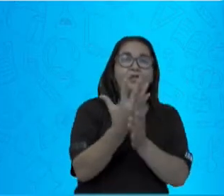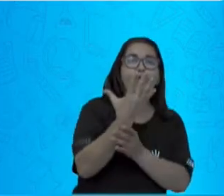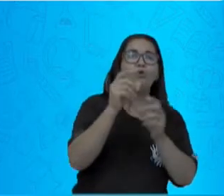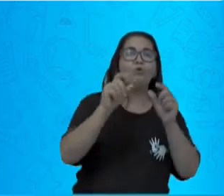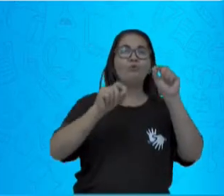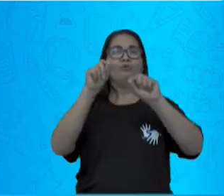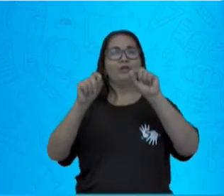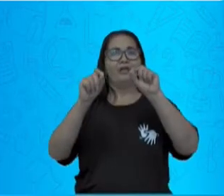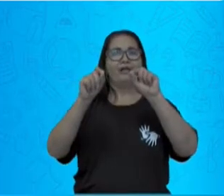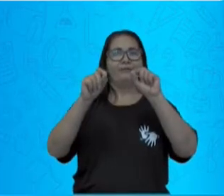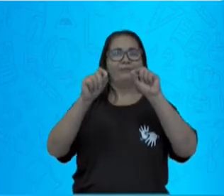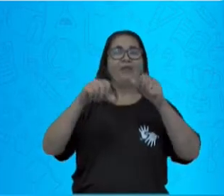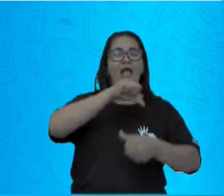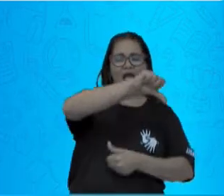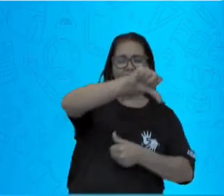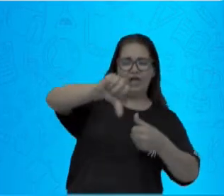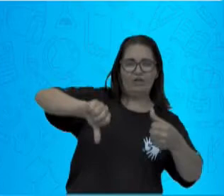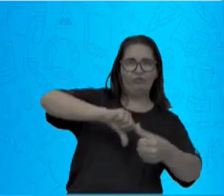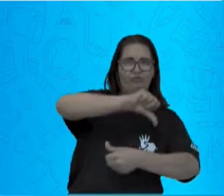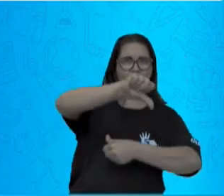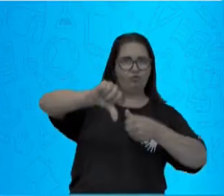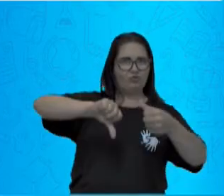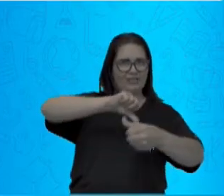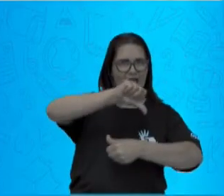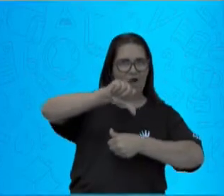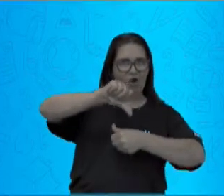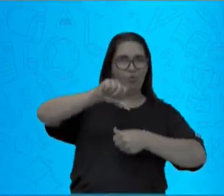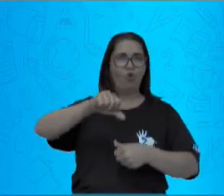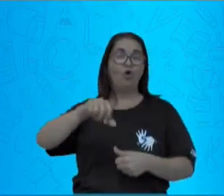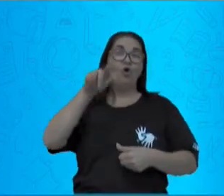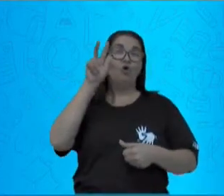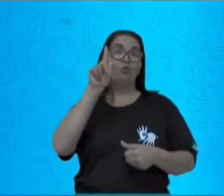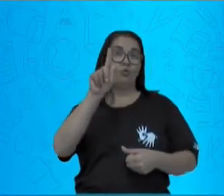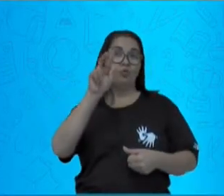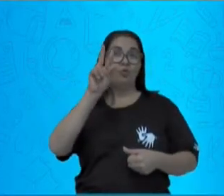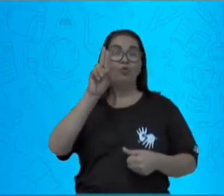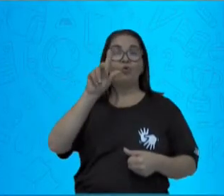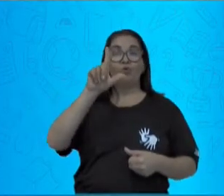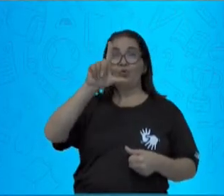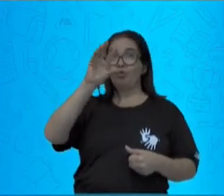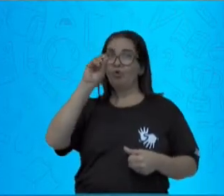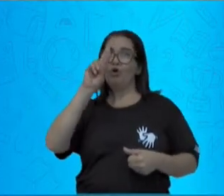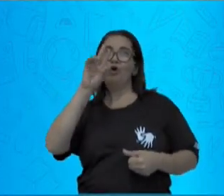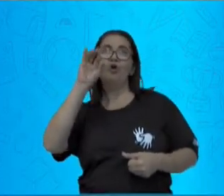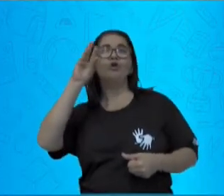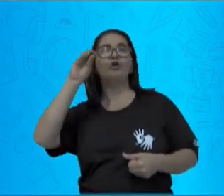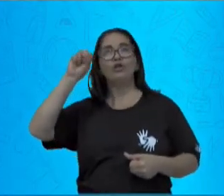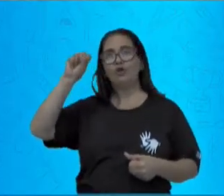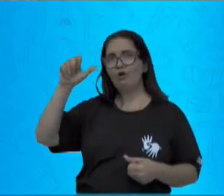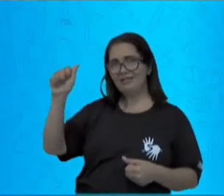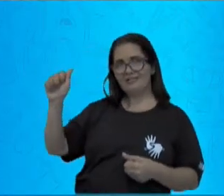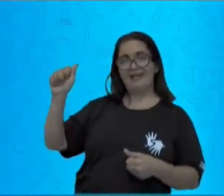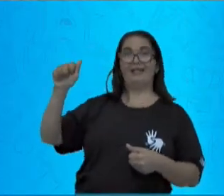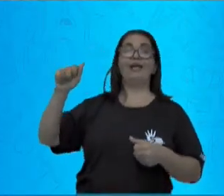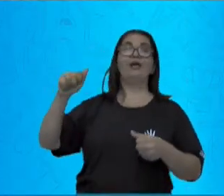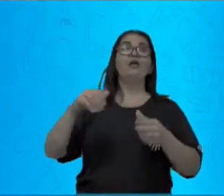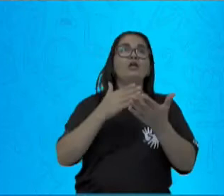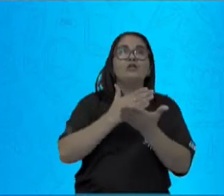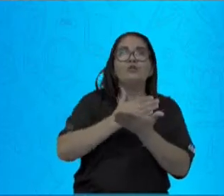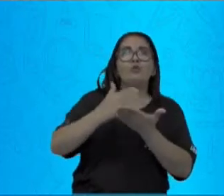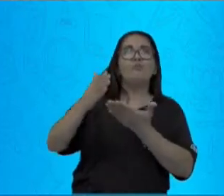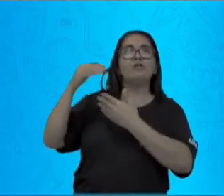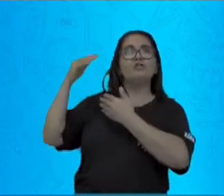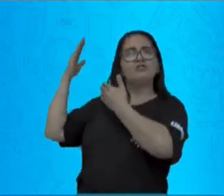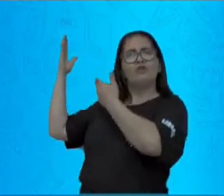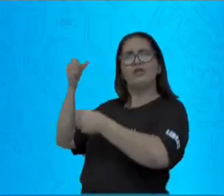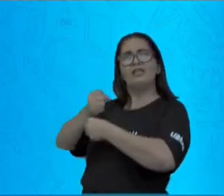a Revolução Gloriosa. Revolução essa que é no período de 1688.